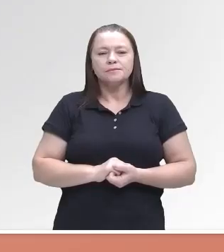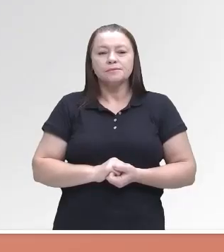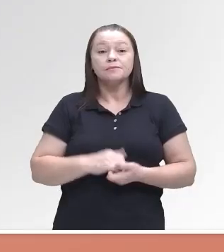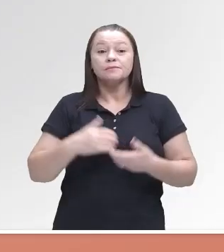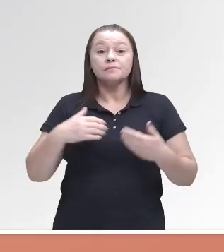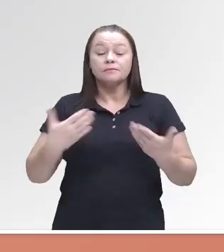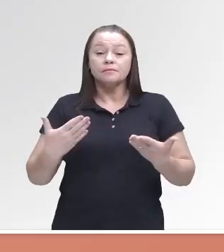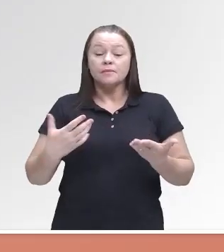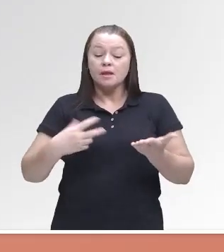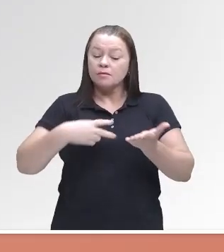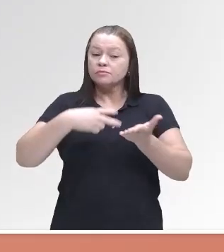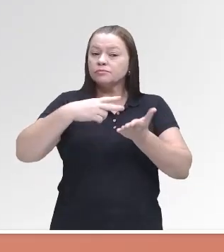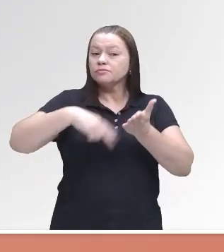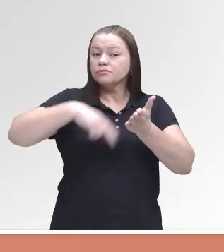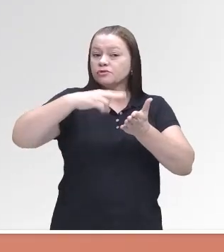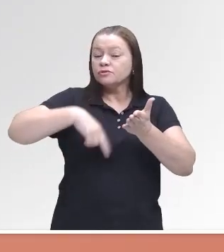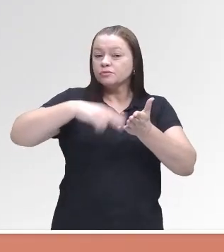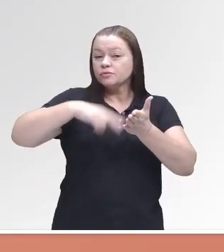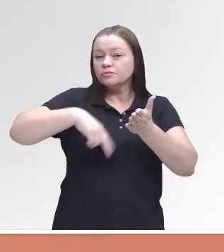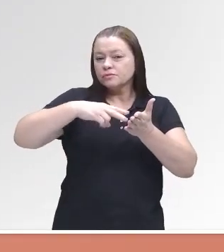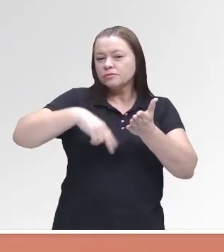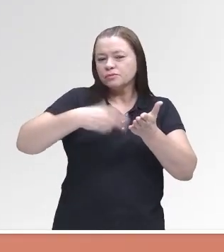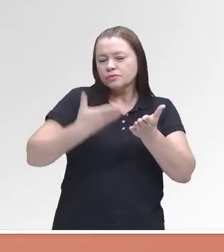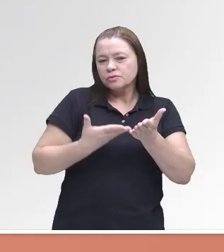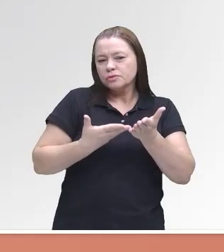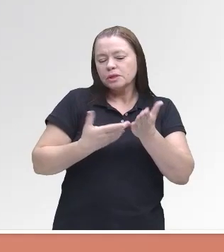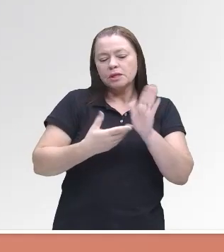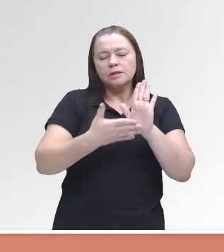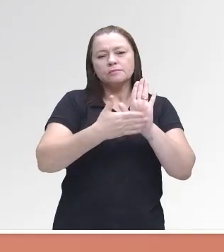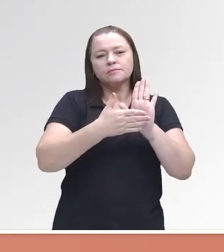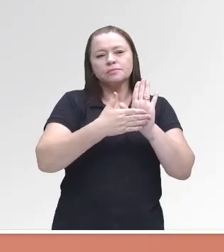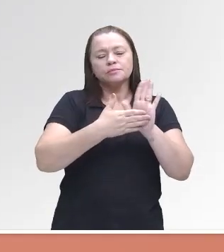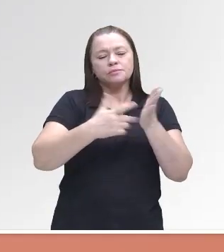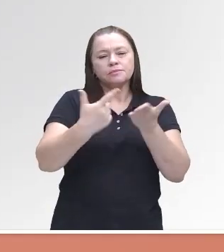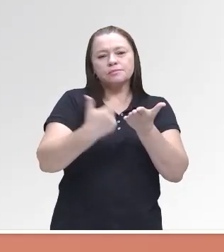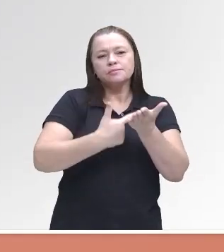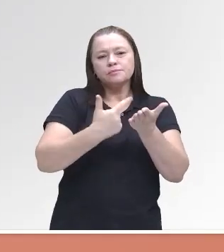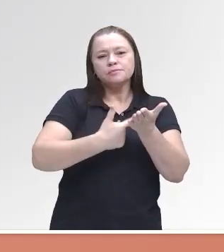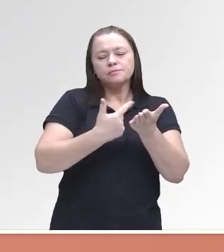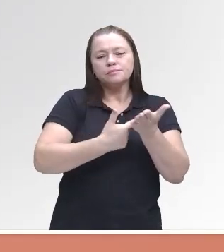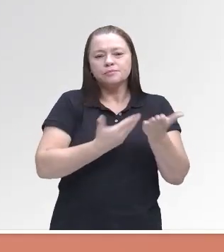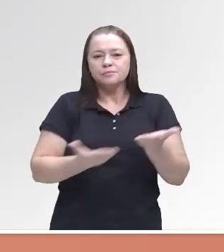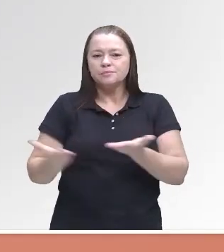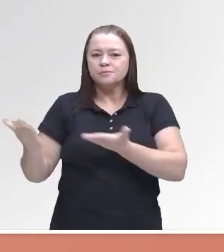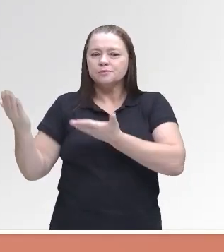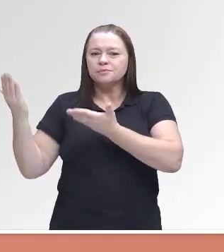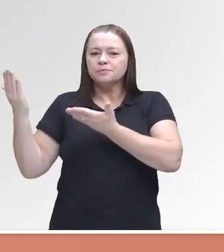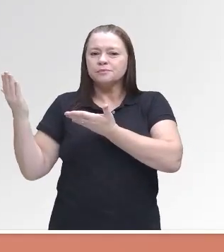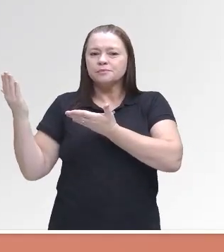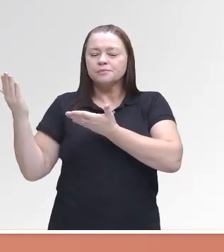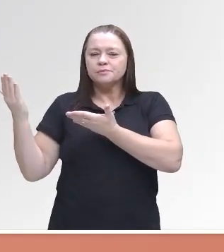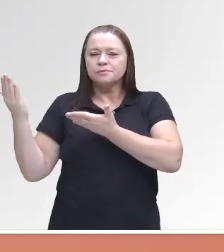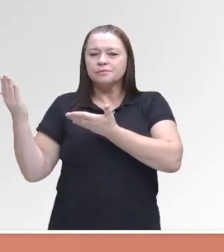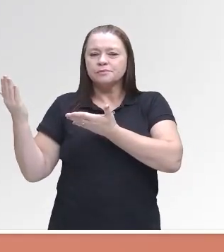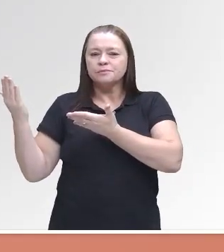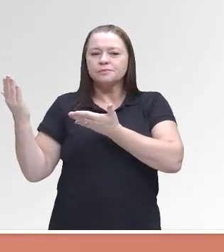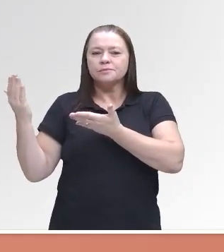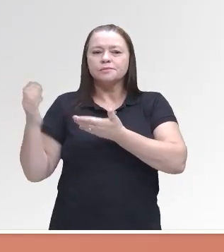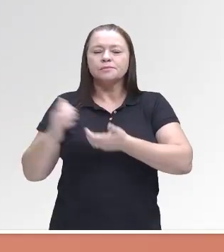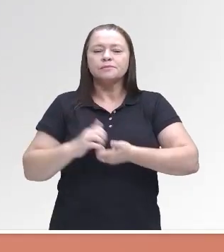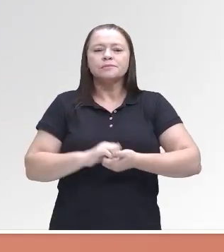Então, vamos lá, nossa questão número 1. Vocês vão ler a capa desse livro. Leiam aí.